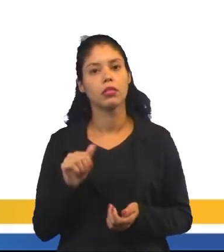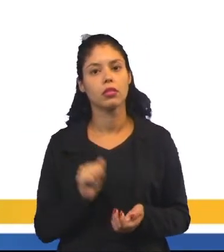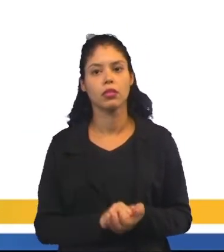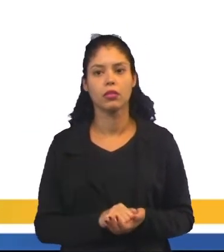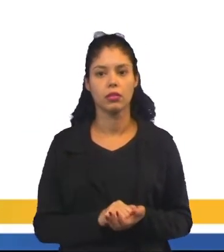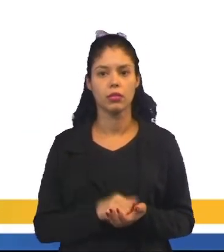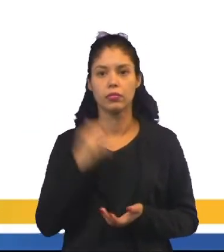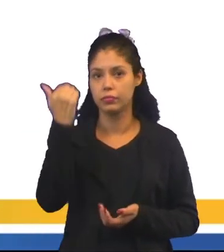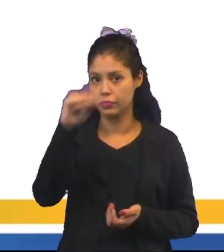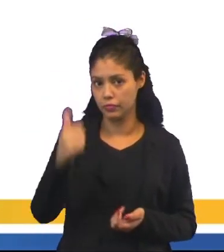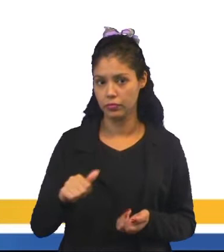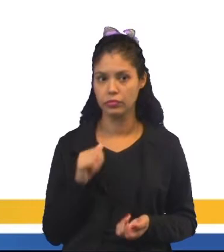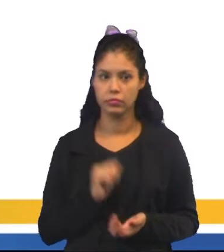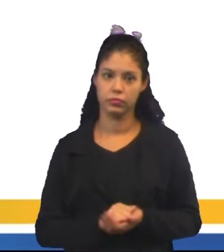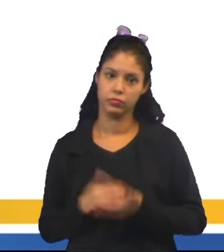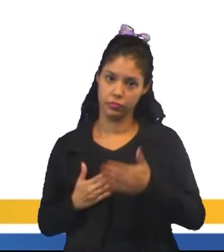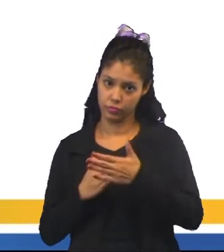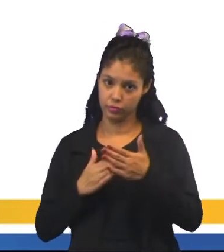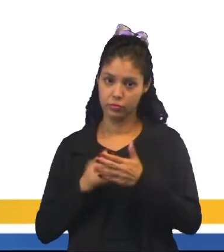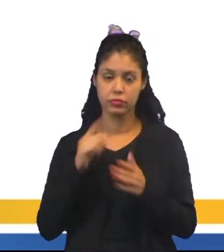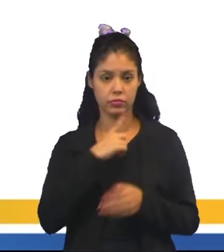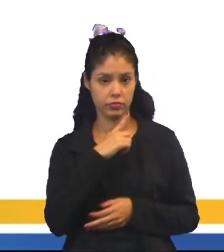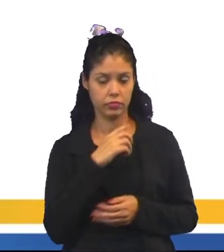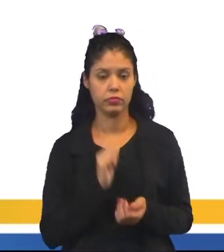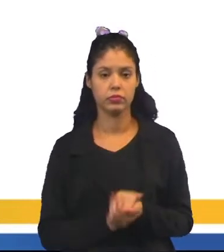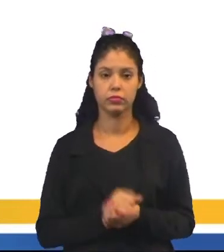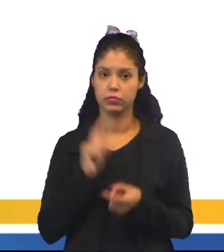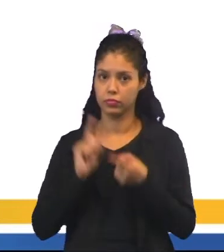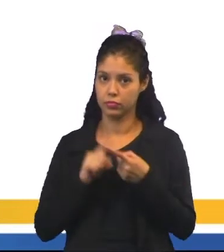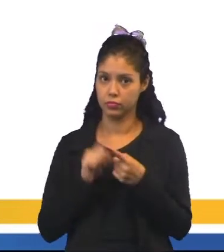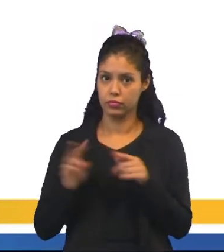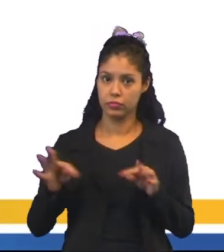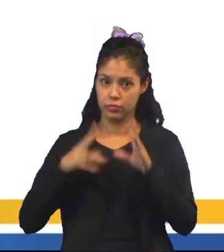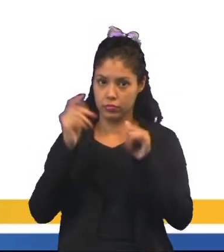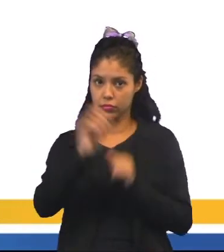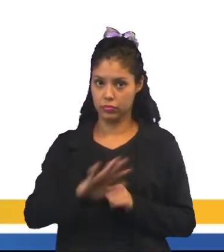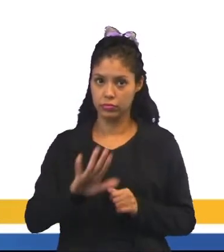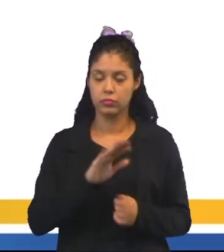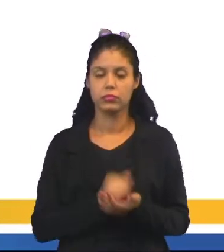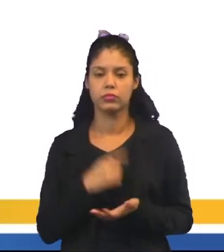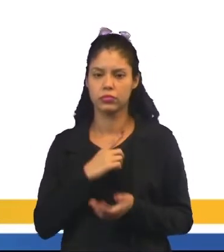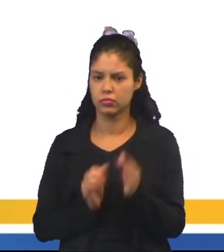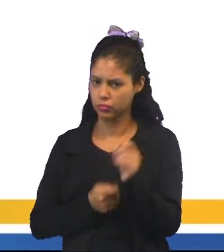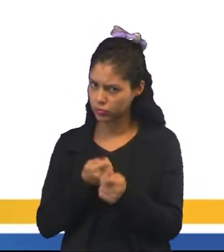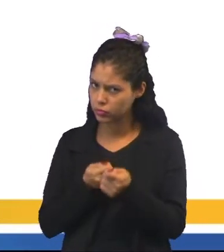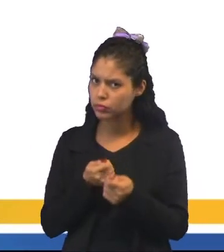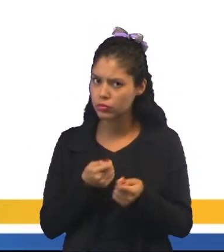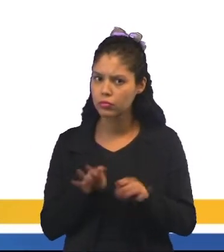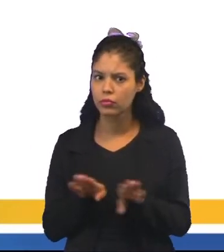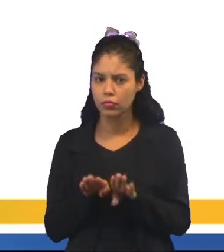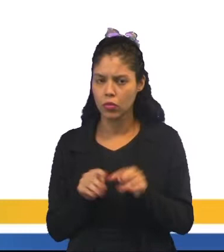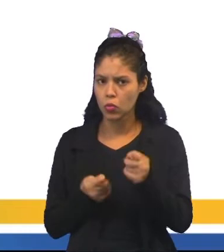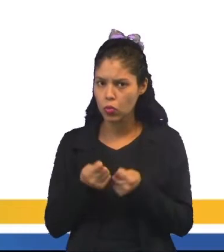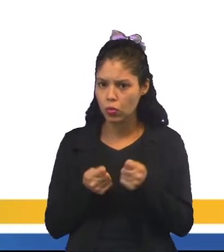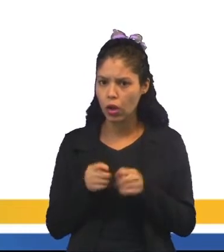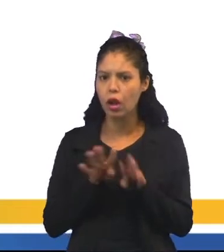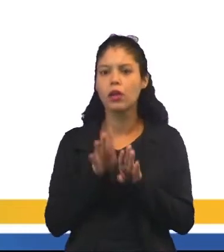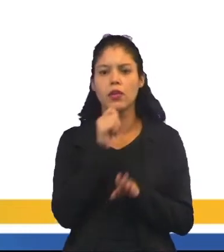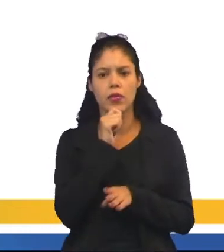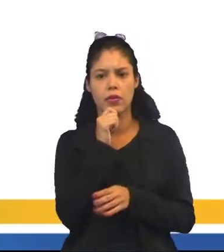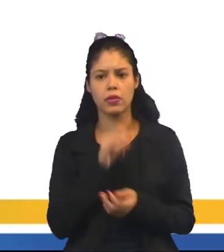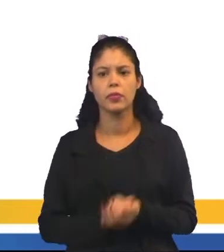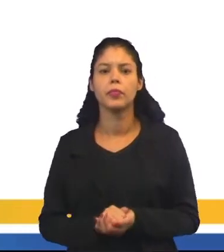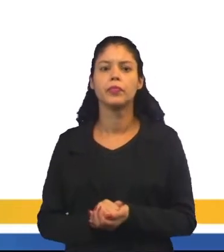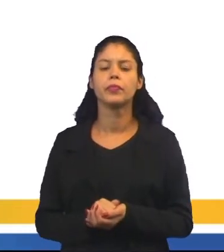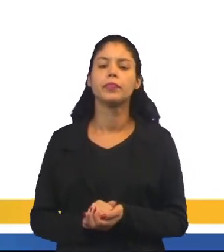fica valendo. Há limites de competidores, porque já pensou todo mundo querer praticar, então tem ali um controle de quantidade de pessoas que vão estar participando,